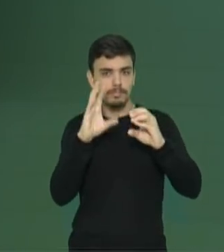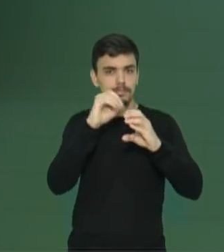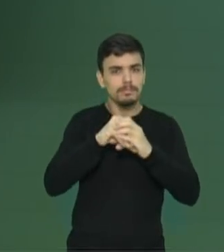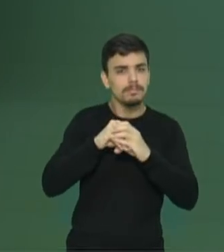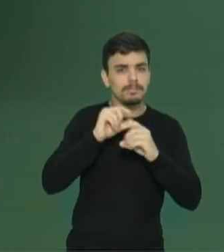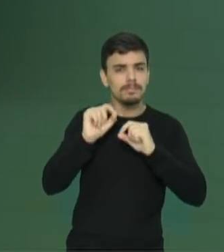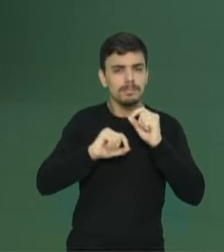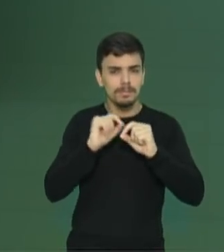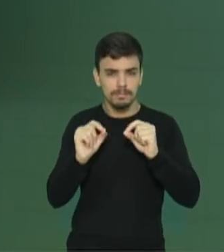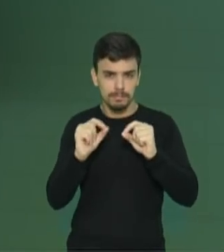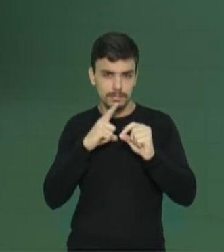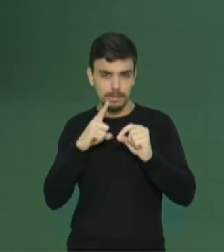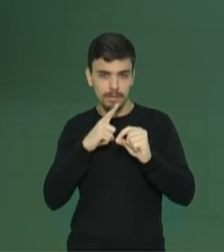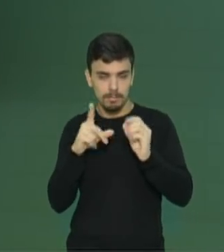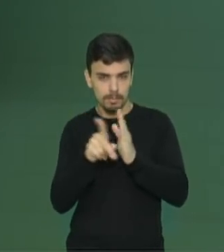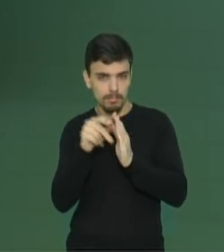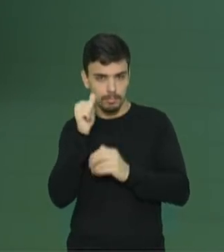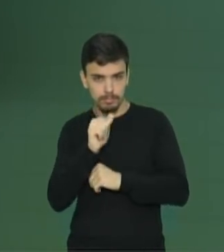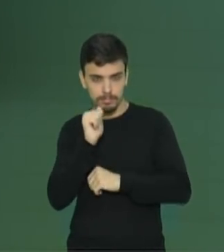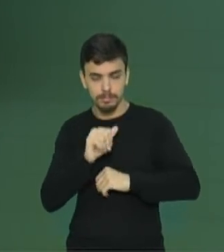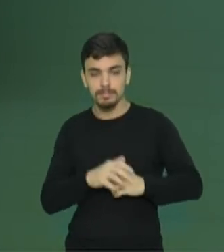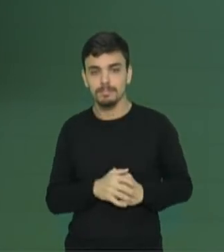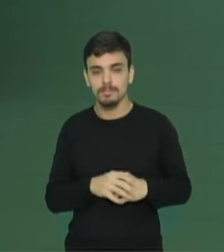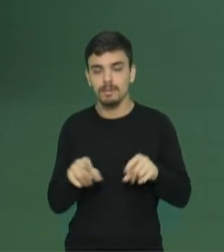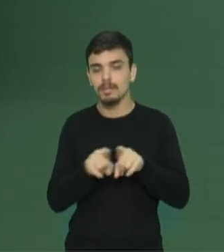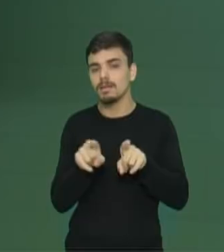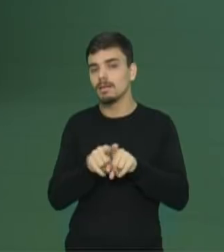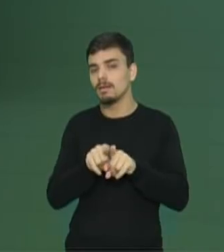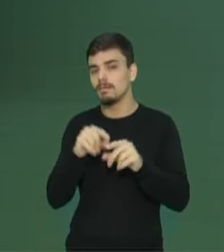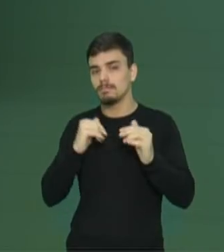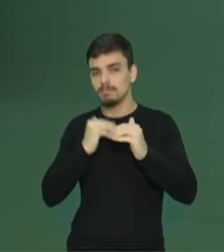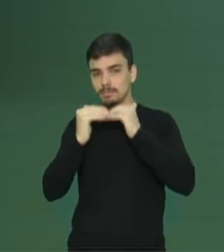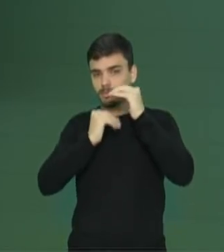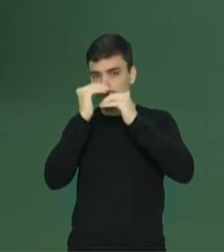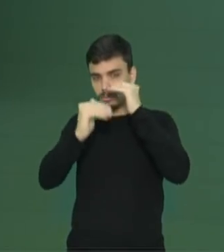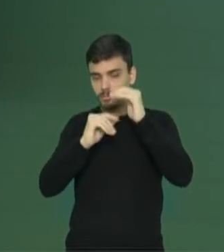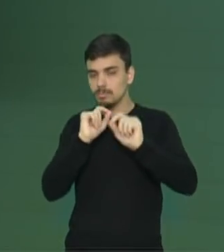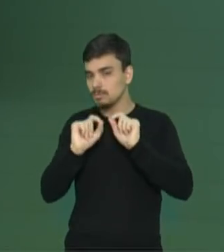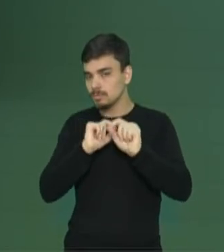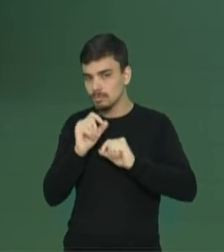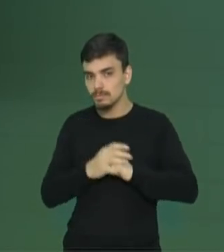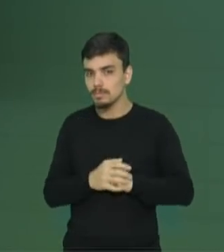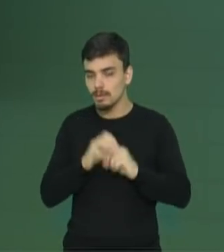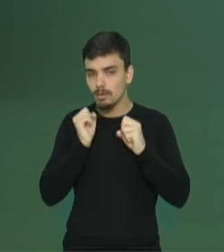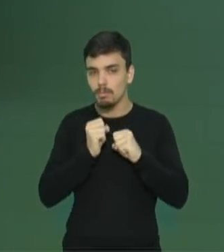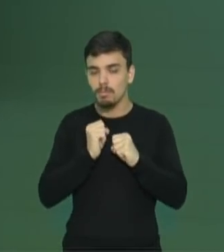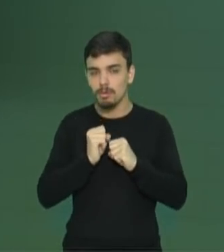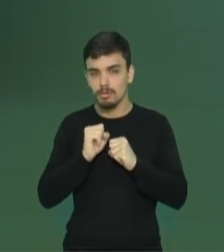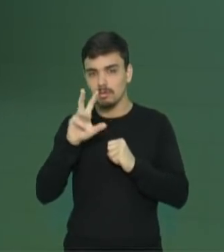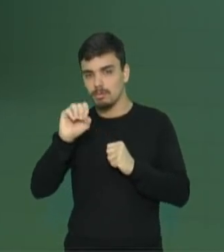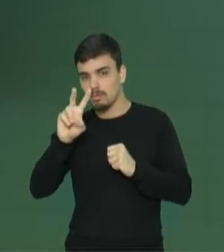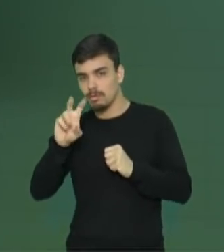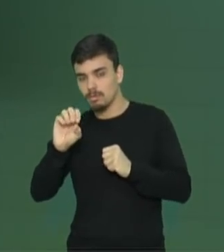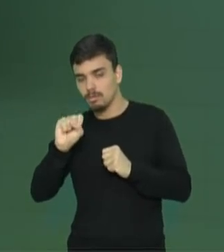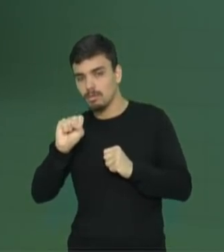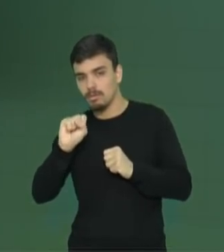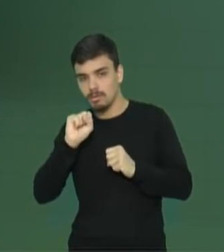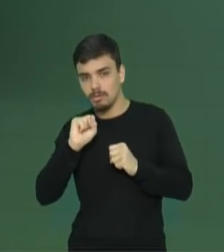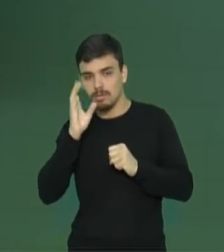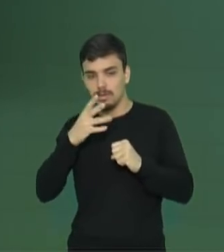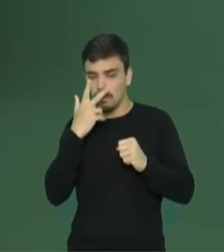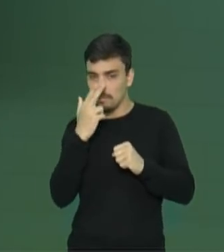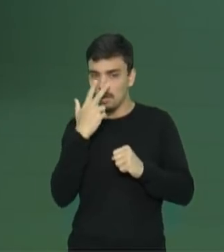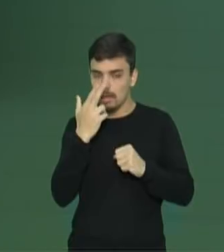gametas são colocados dentro do corpo da fêmea, e o desenvolvimento pode ser ovos já saindo muito parecido